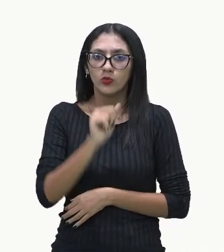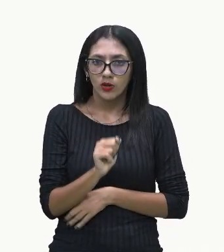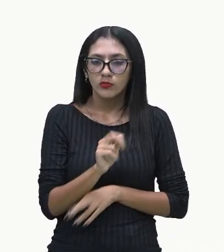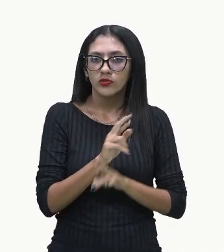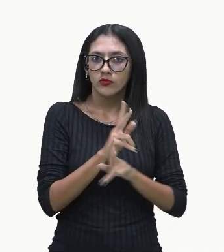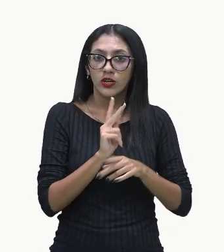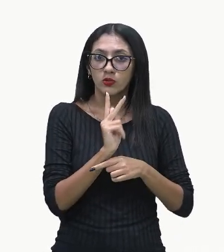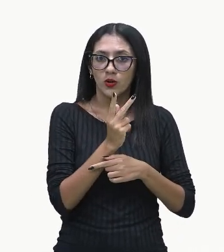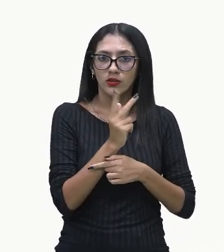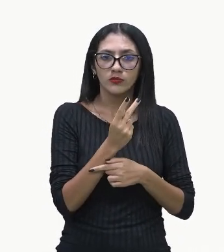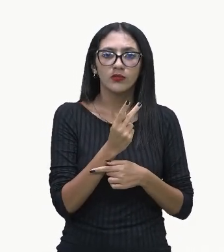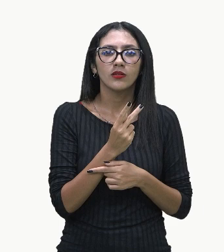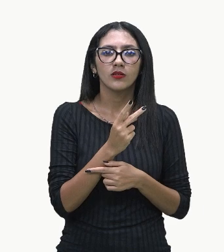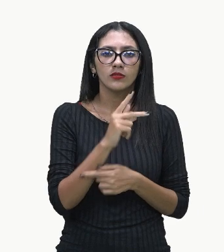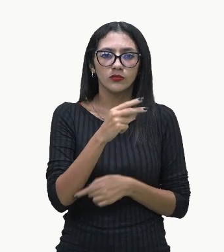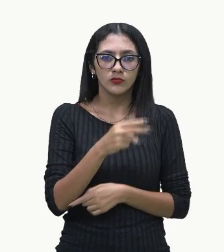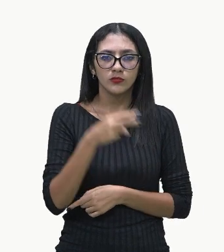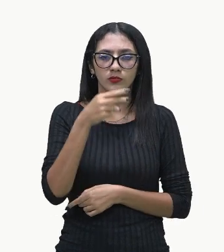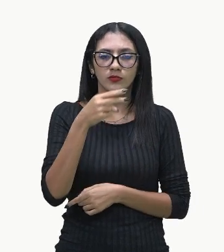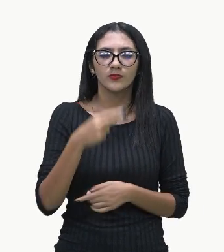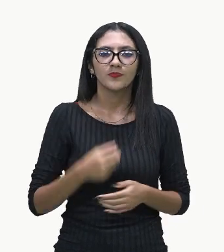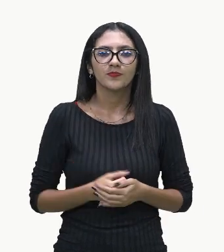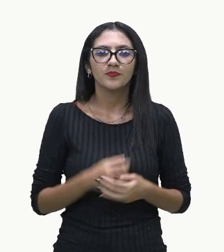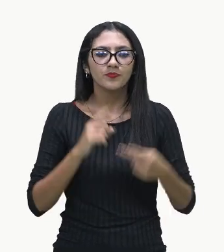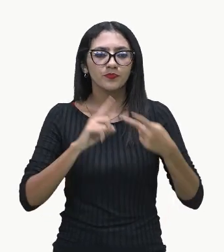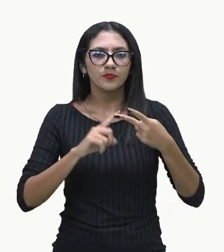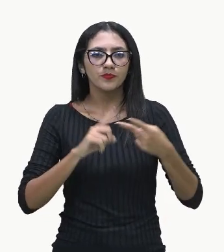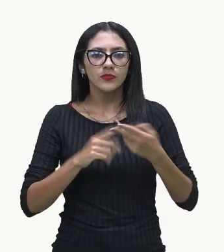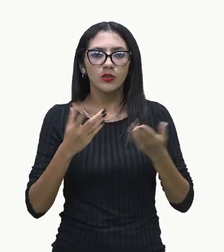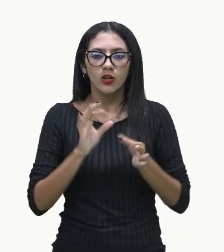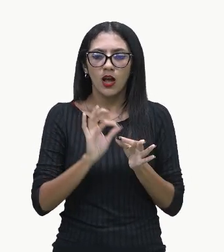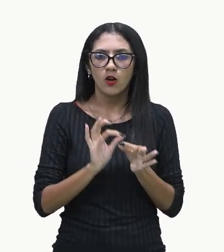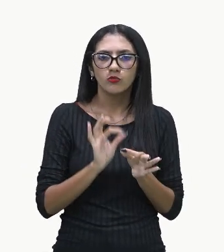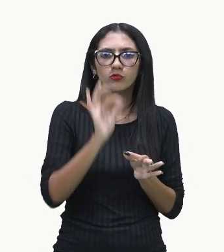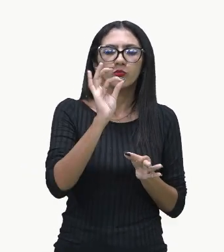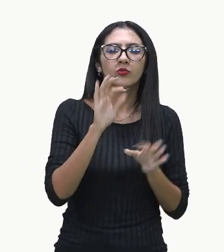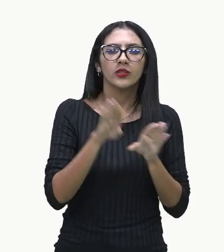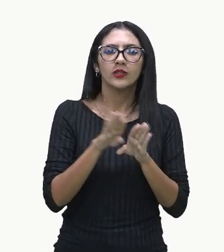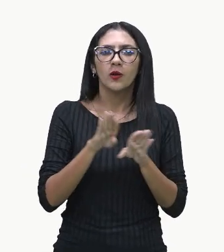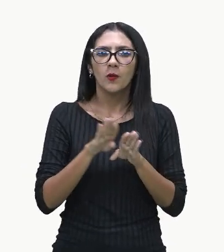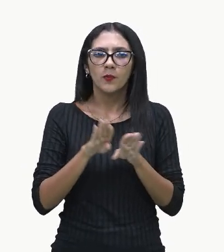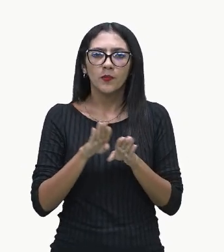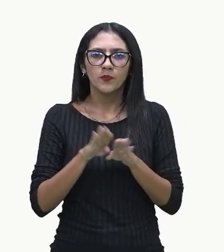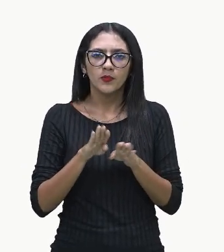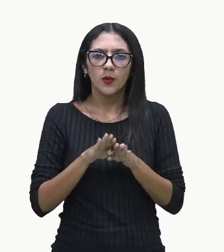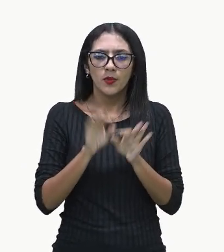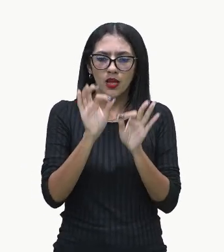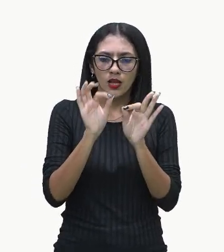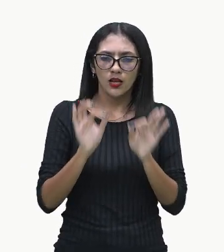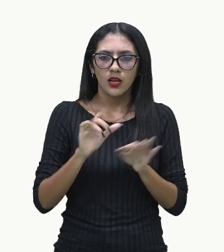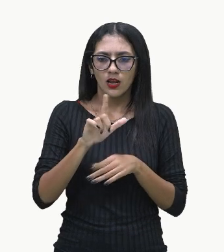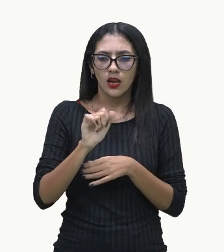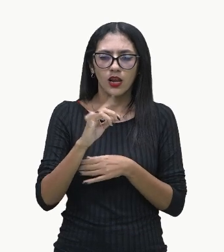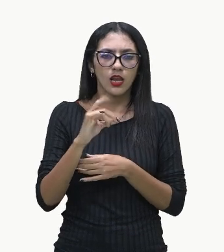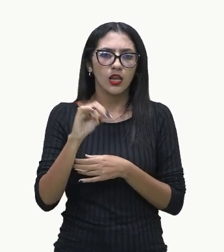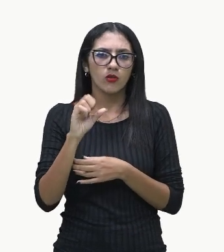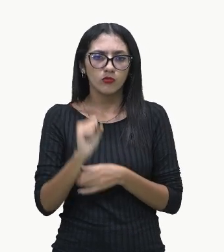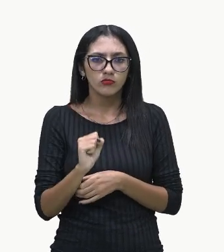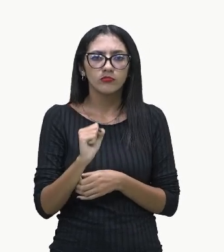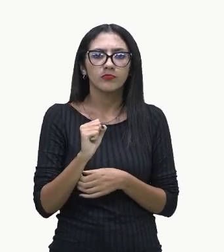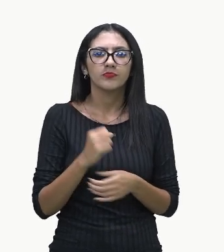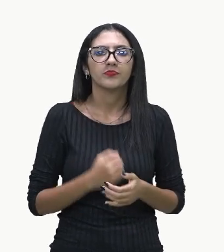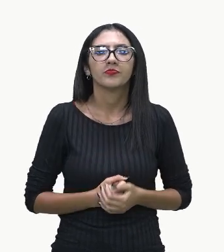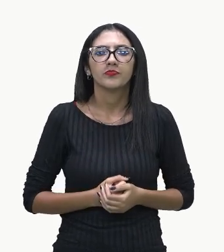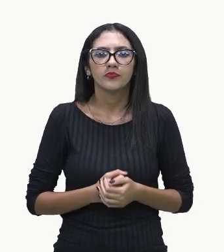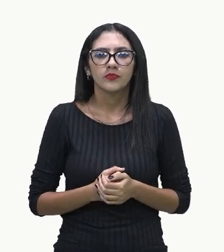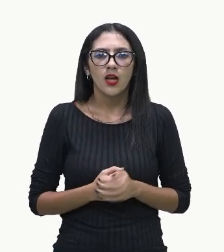Agora, a relação entre altura e lados. Nós temos aí que hipotenusa vezes altura é igual ao